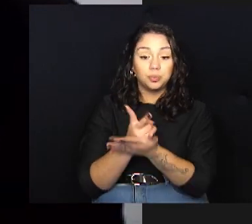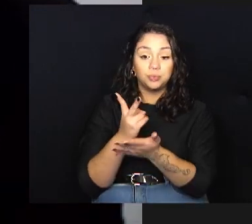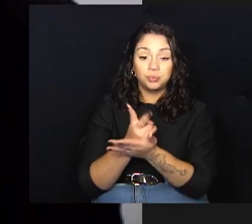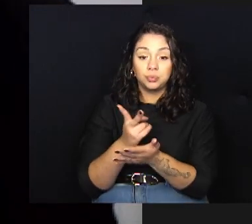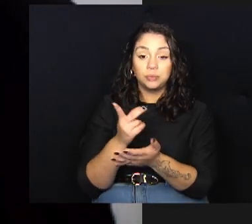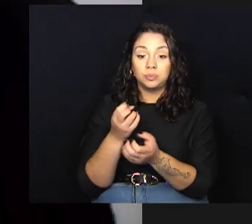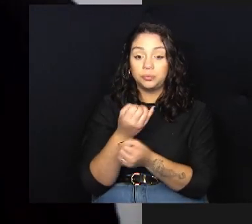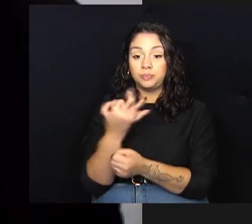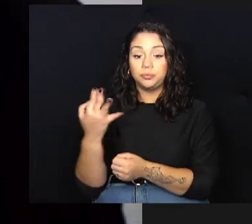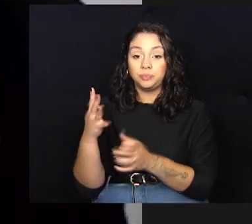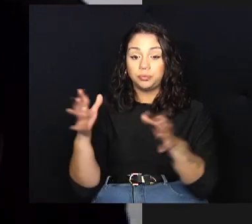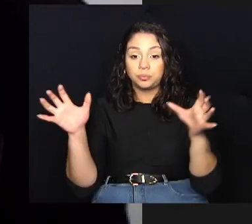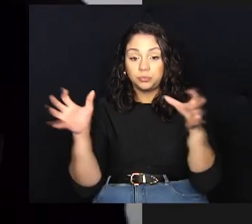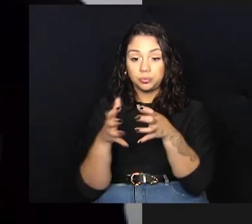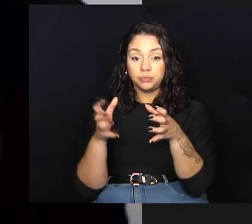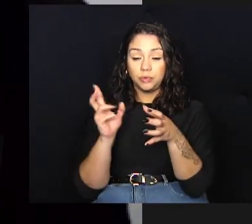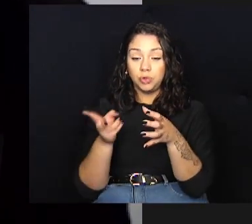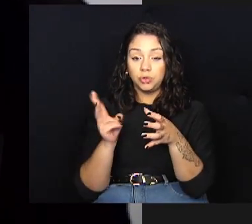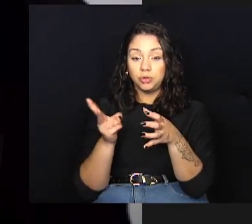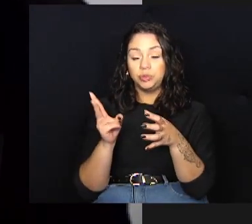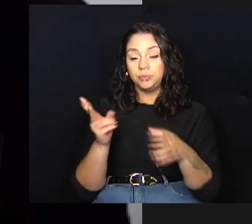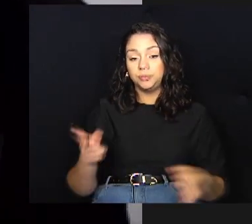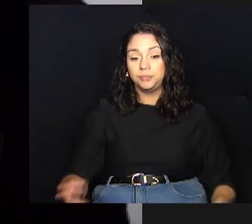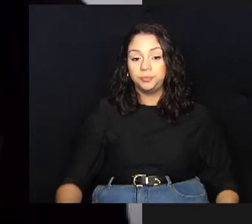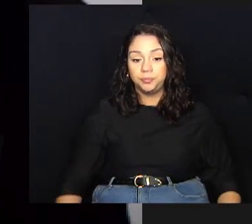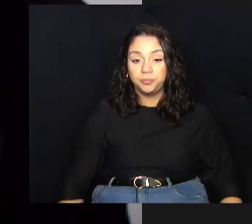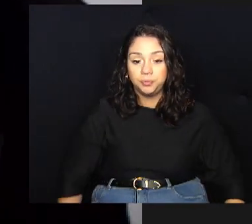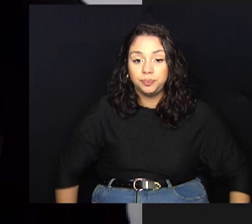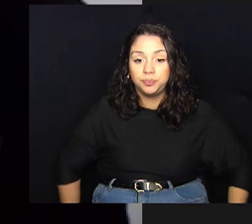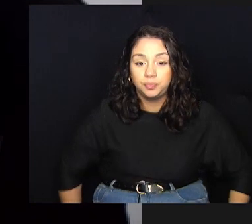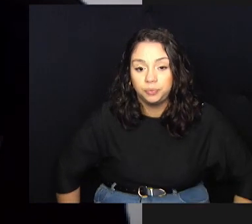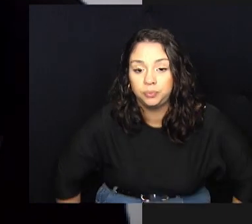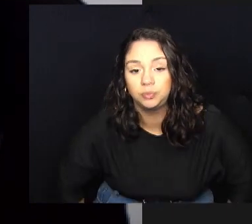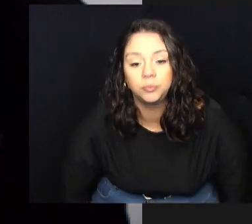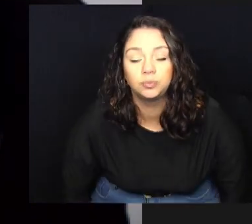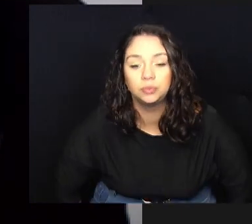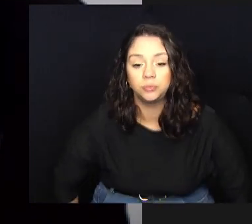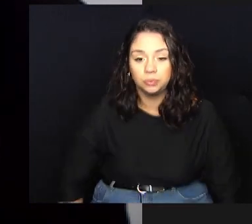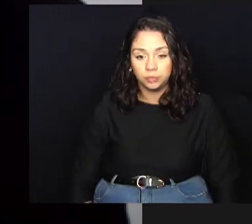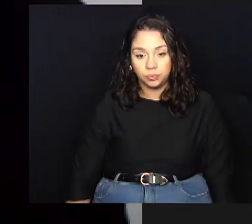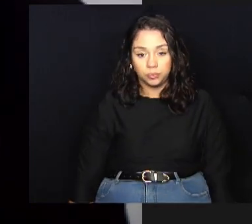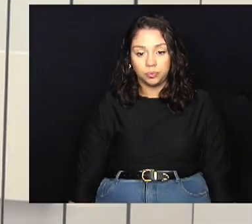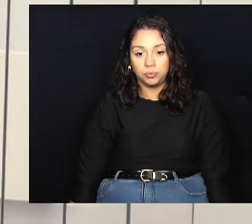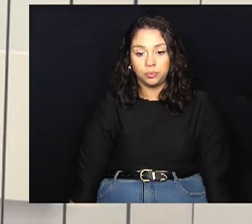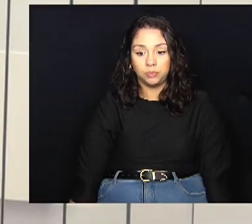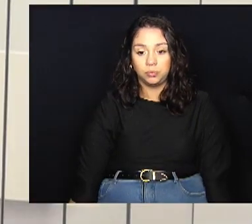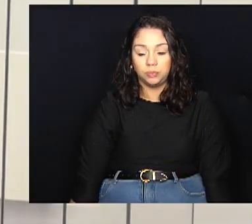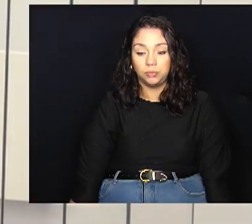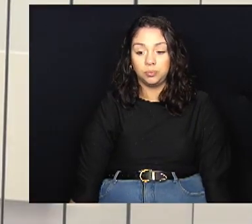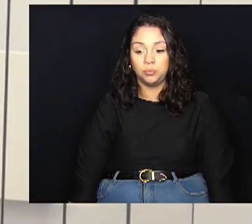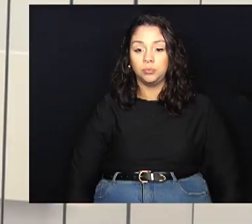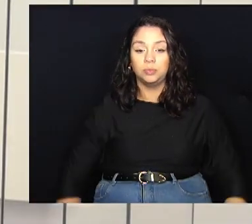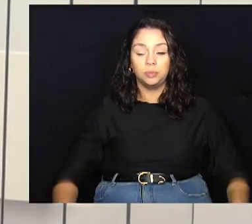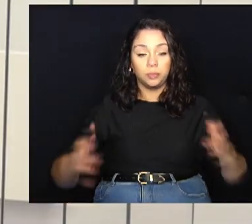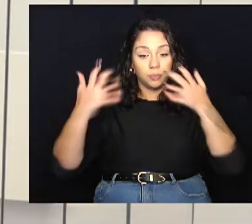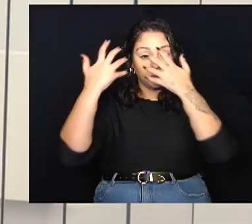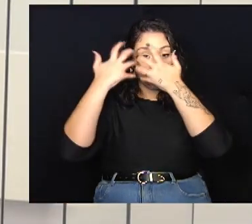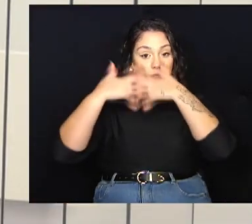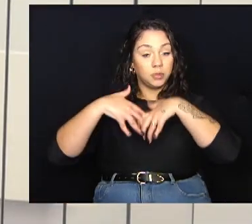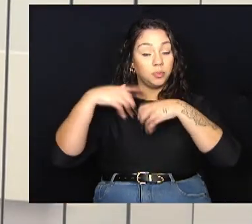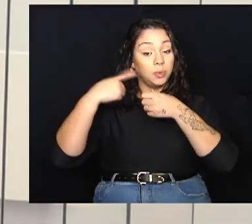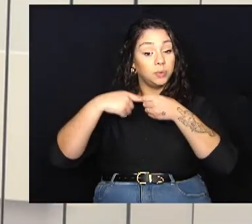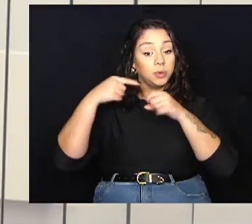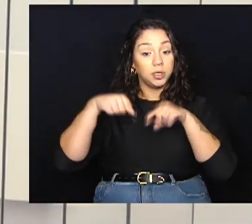do âmbito aí do crescimento vegetativo pensando para um município como Campinas